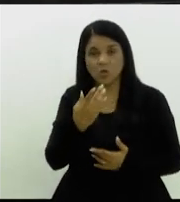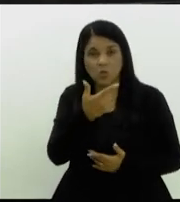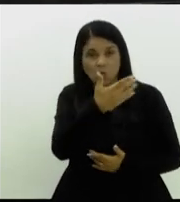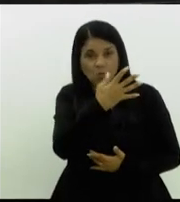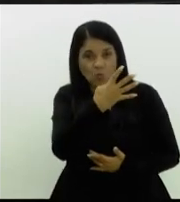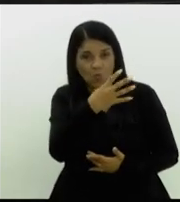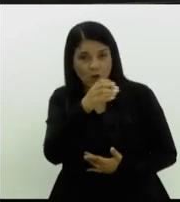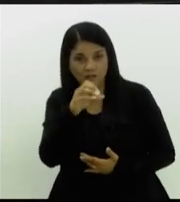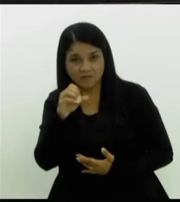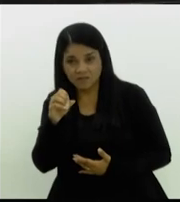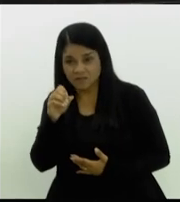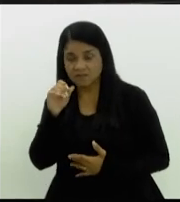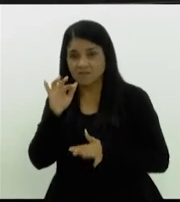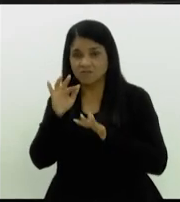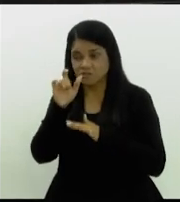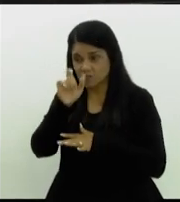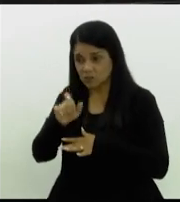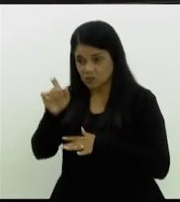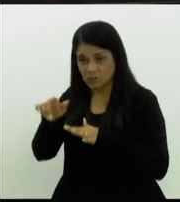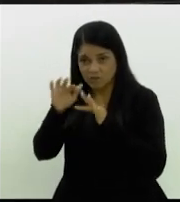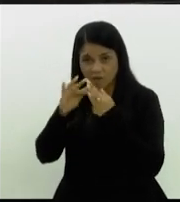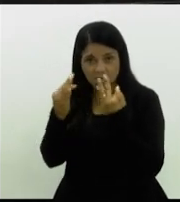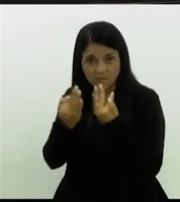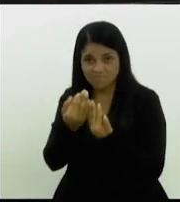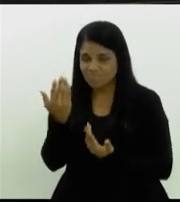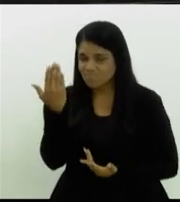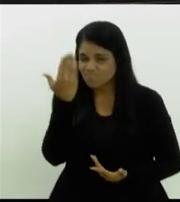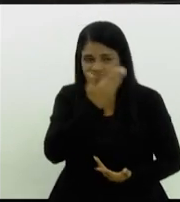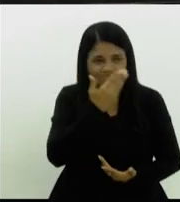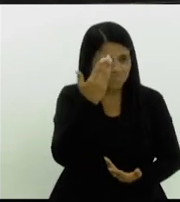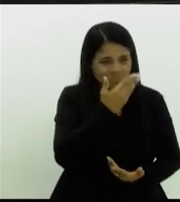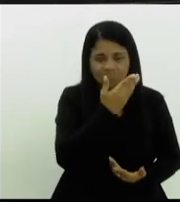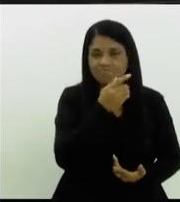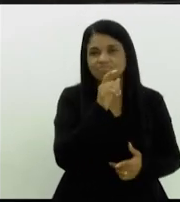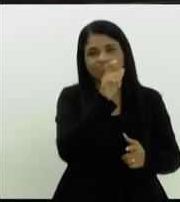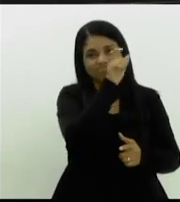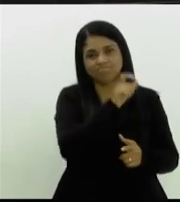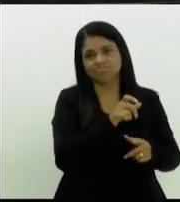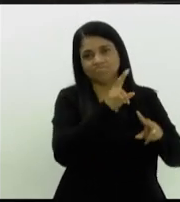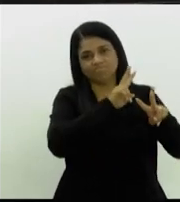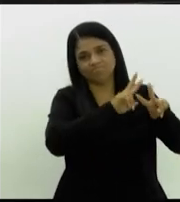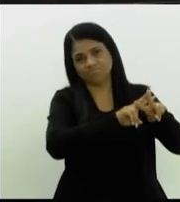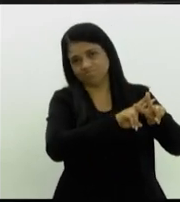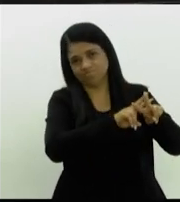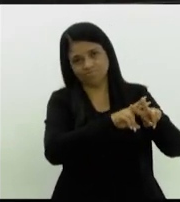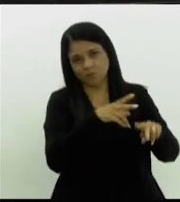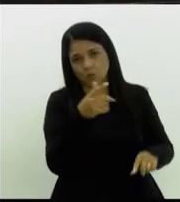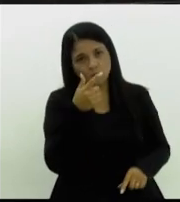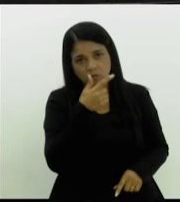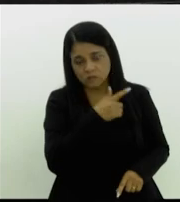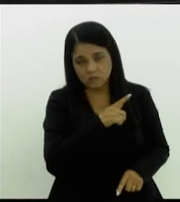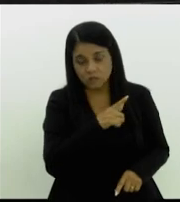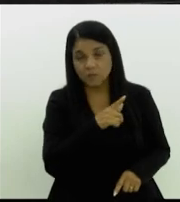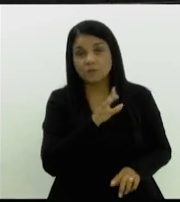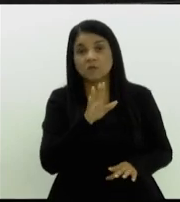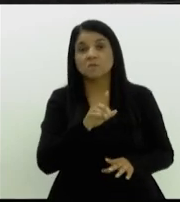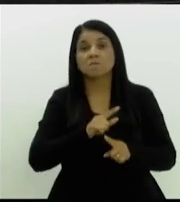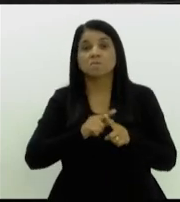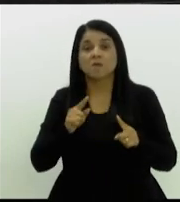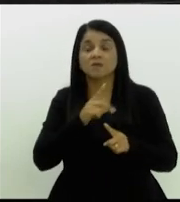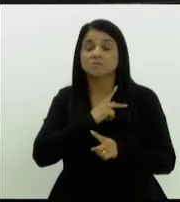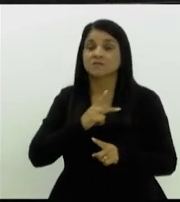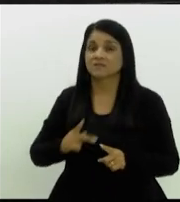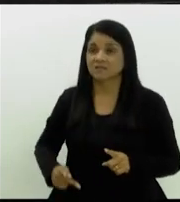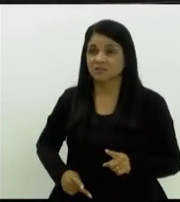familiares, diversos não viram os seus familiares no sistema que ali estavam. Mas, senhor presidente, ao